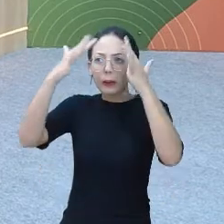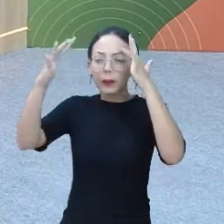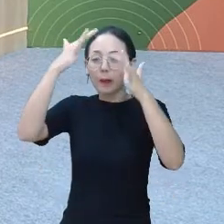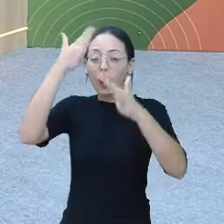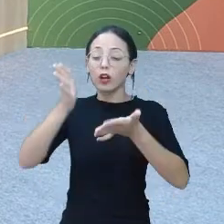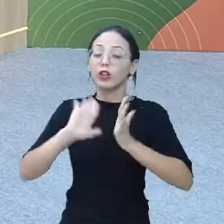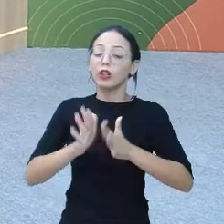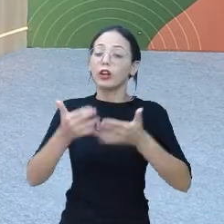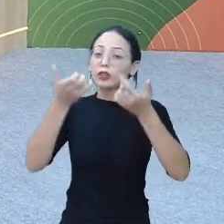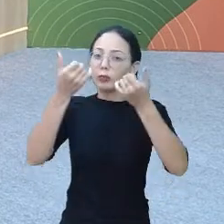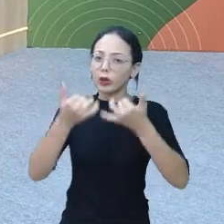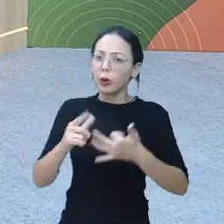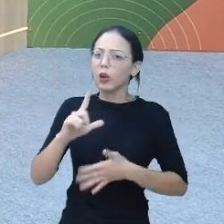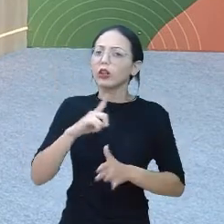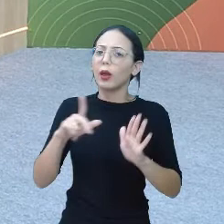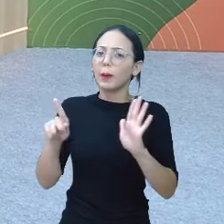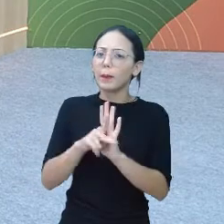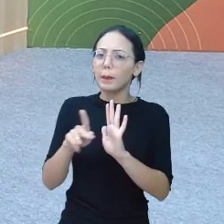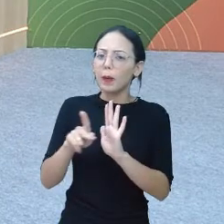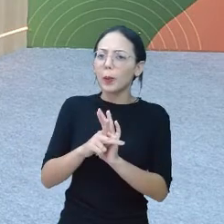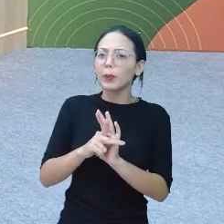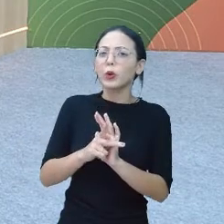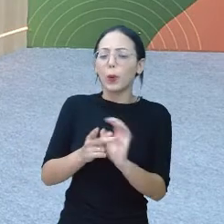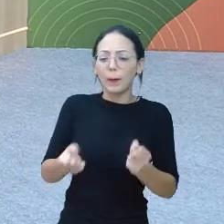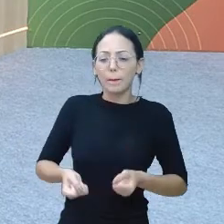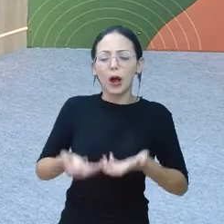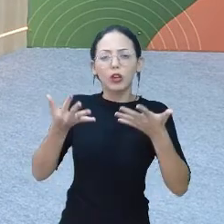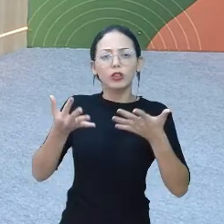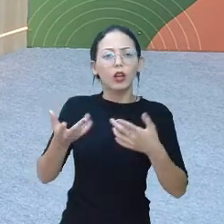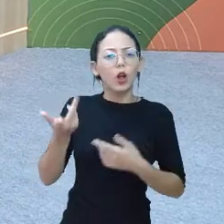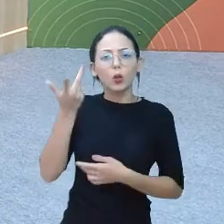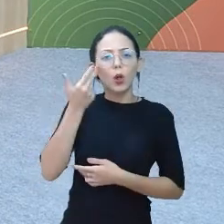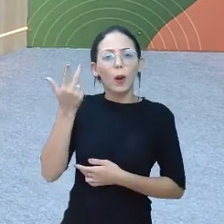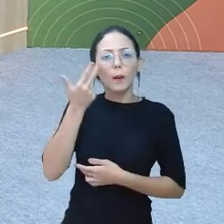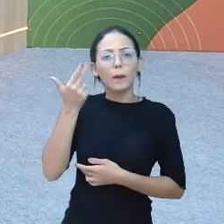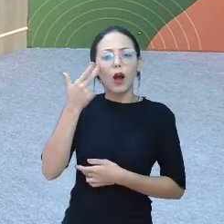aí que tem criaturas mágicas, então é muito comum que a magia